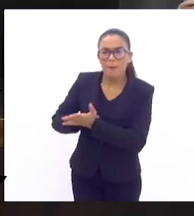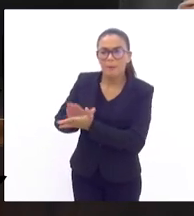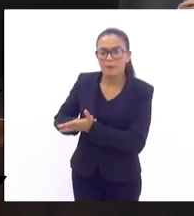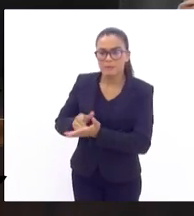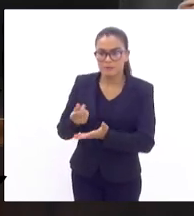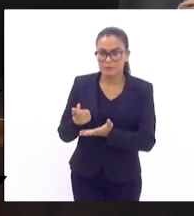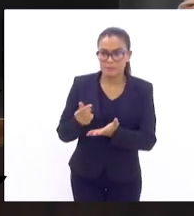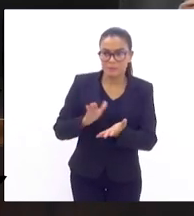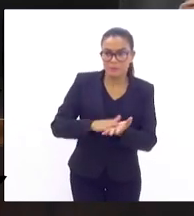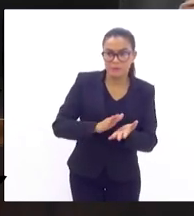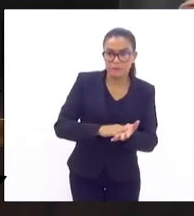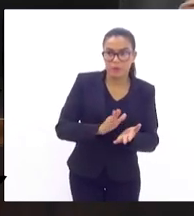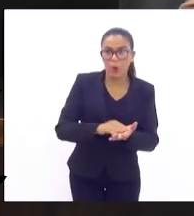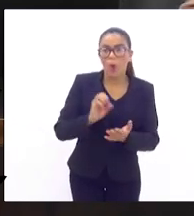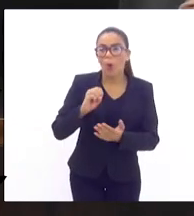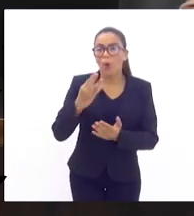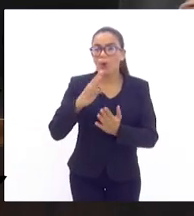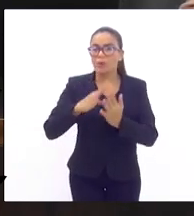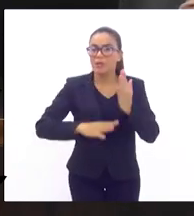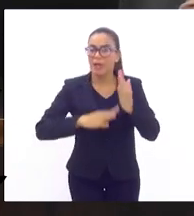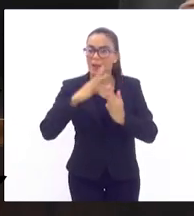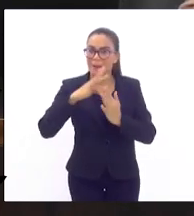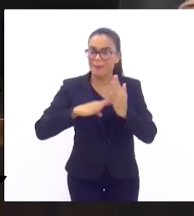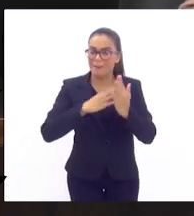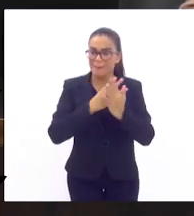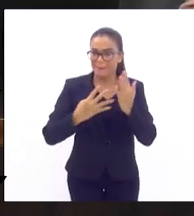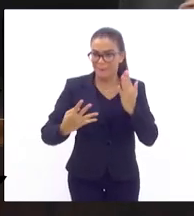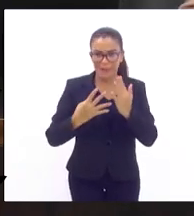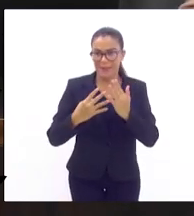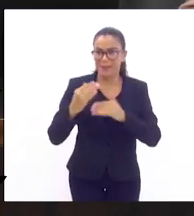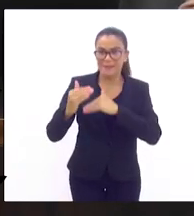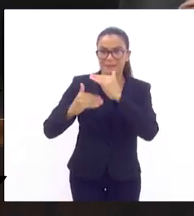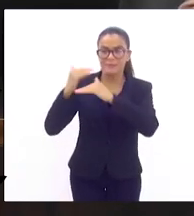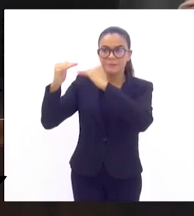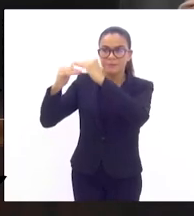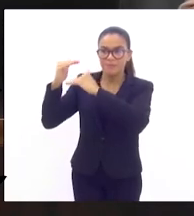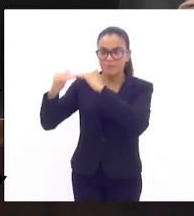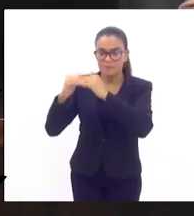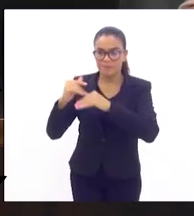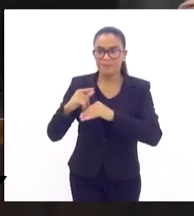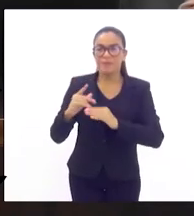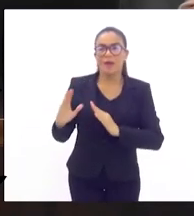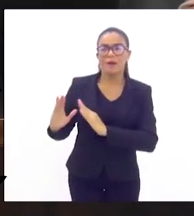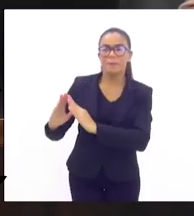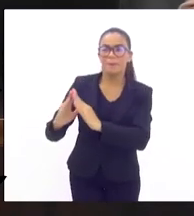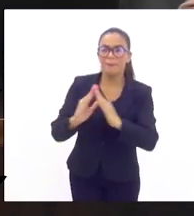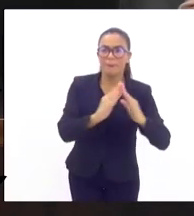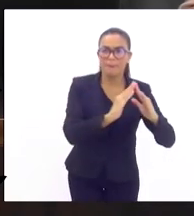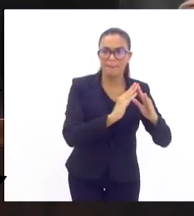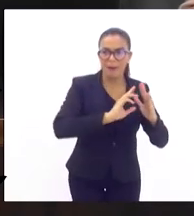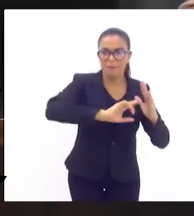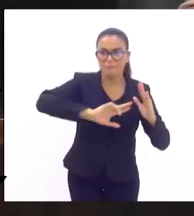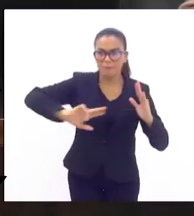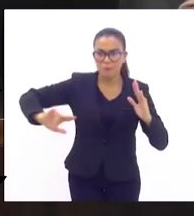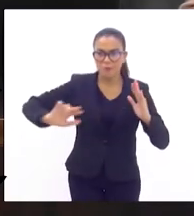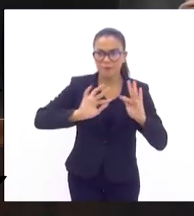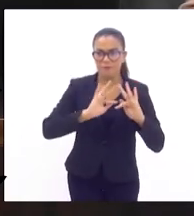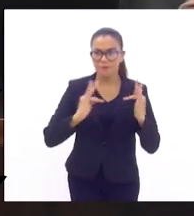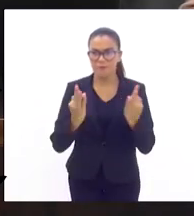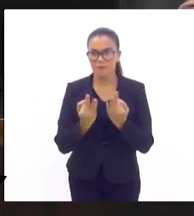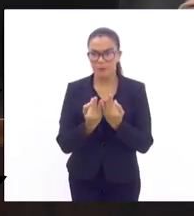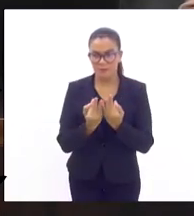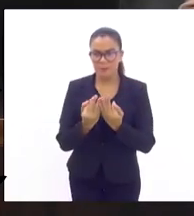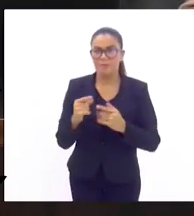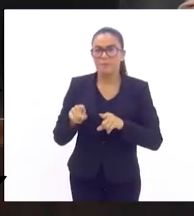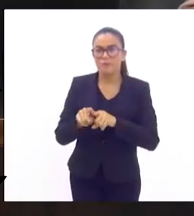de aplicação de tabela de progressividade nas habitações multifamiliares, o que já